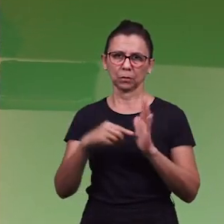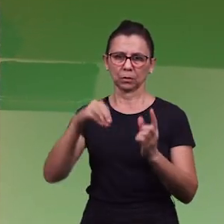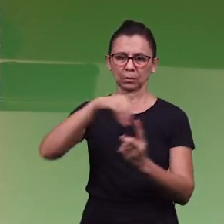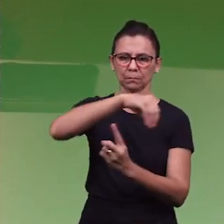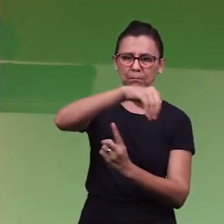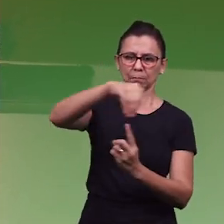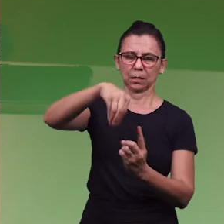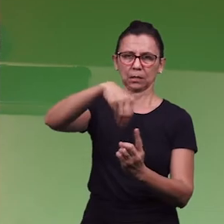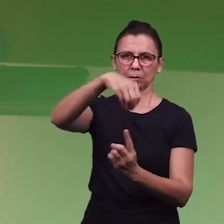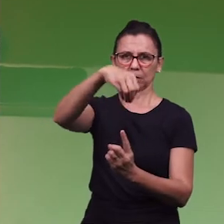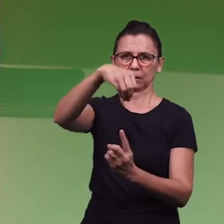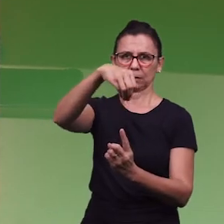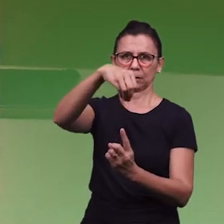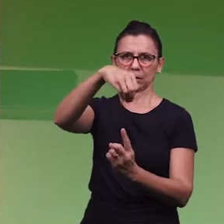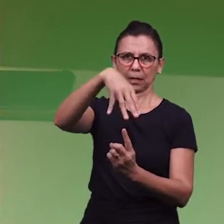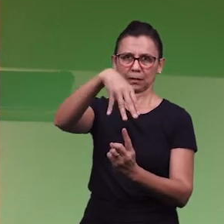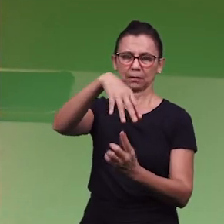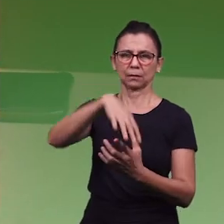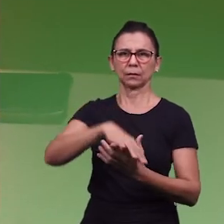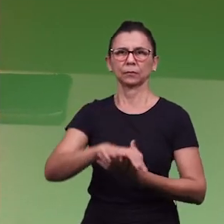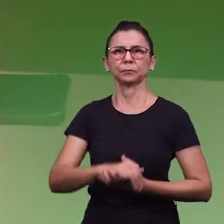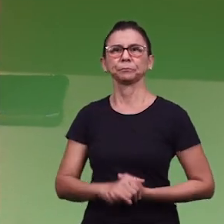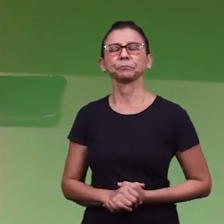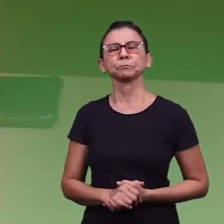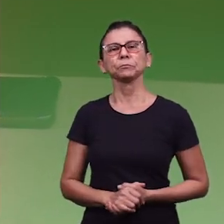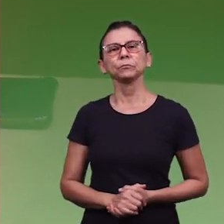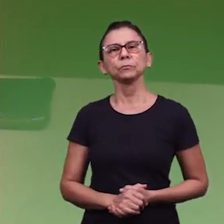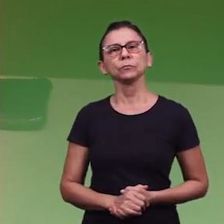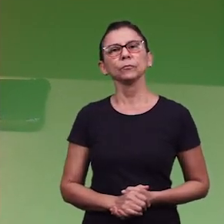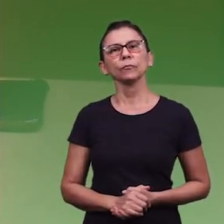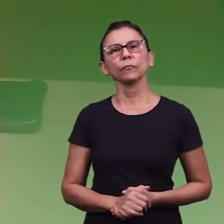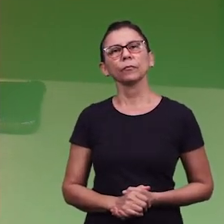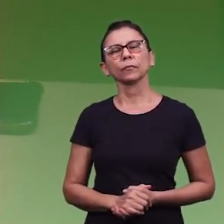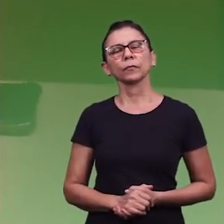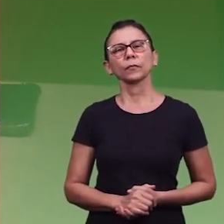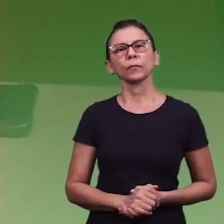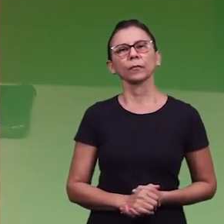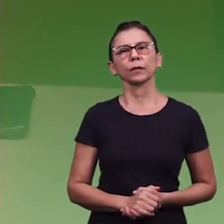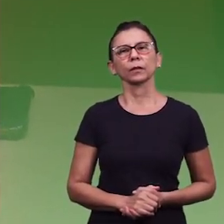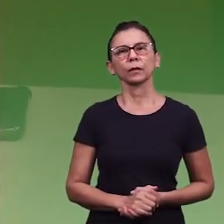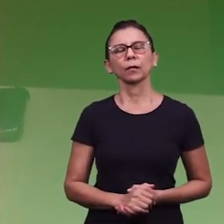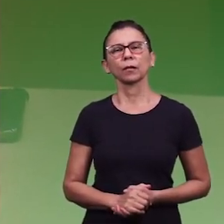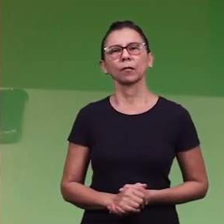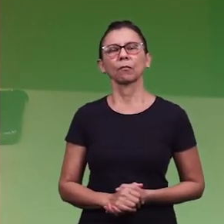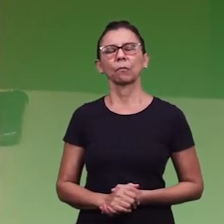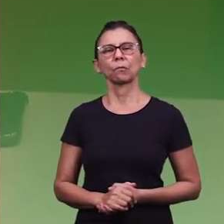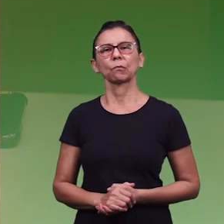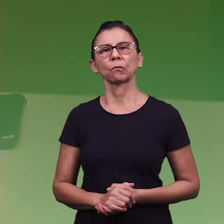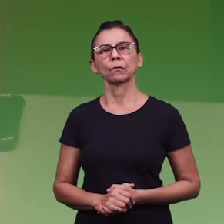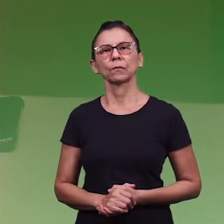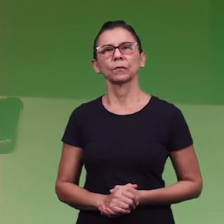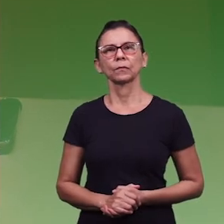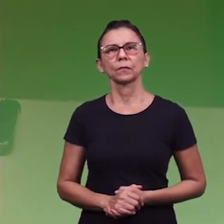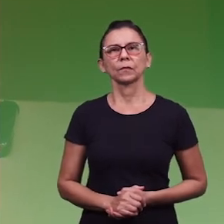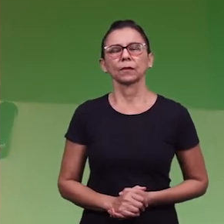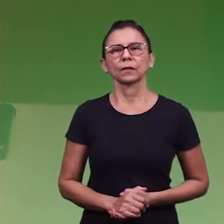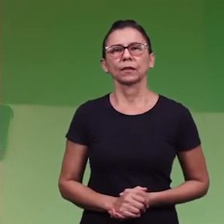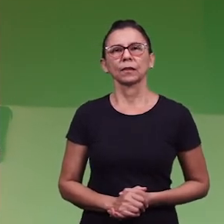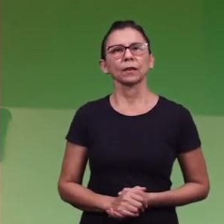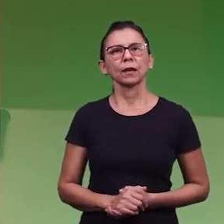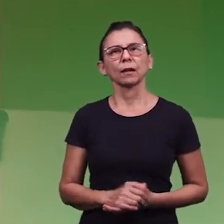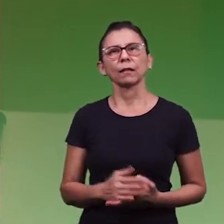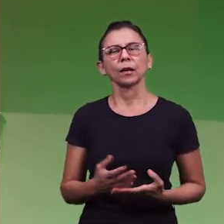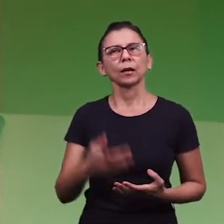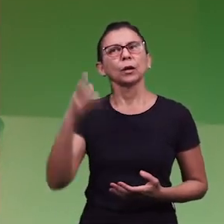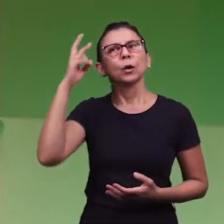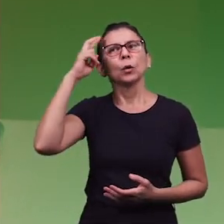graça, porque, na verdade, eles são uma composição, como um depósito, né? Que o Senhor coloca no nosso coração,